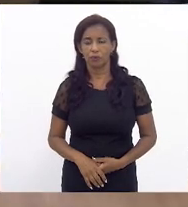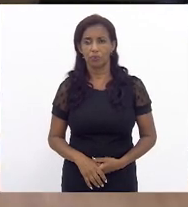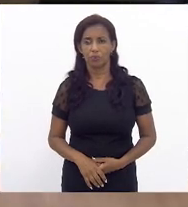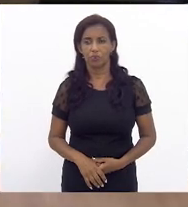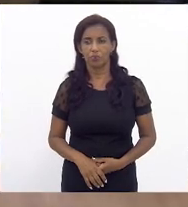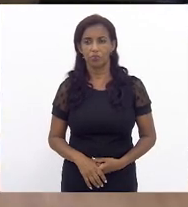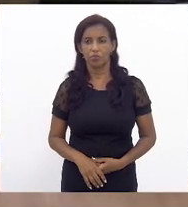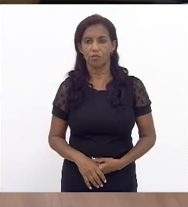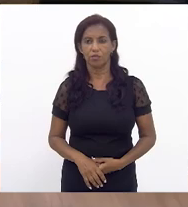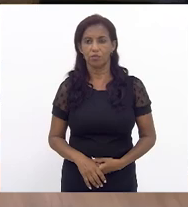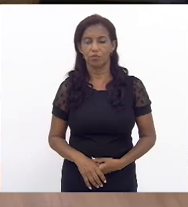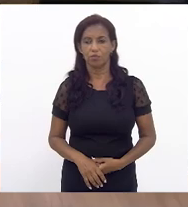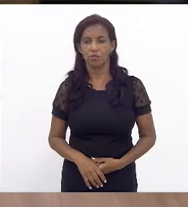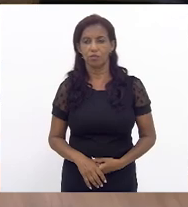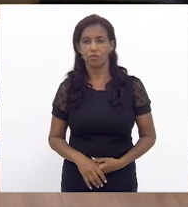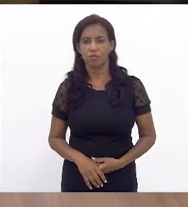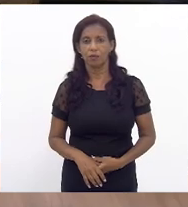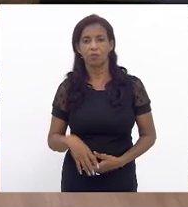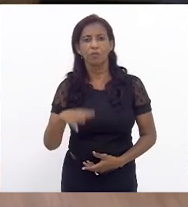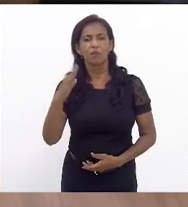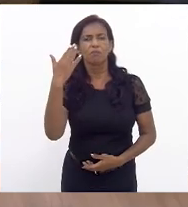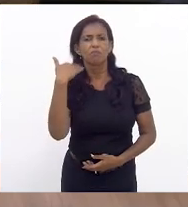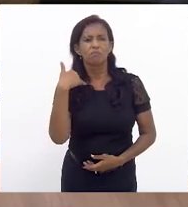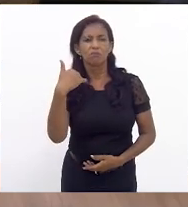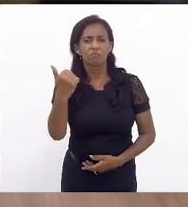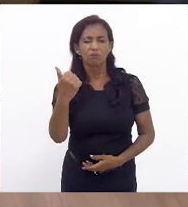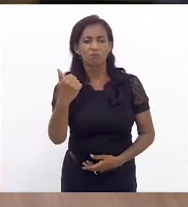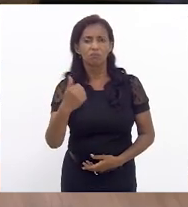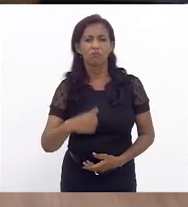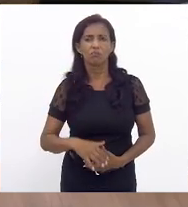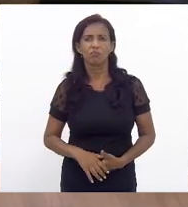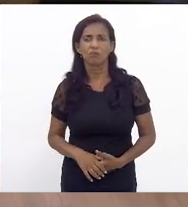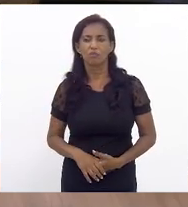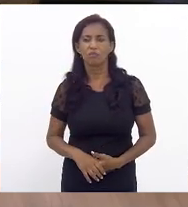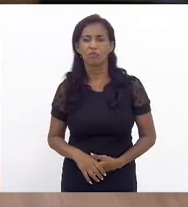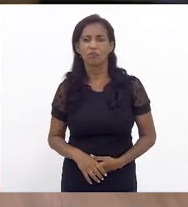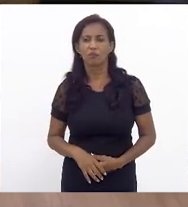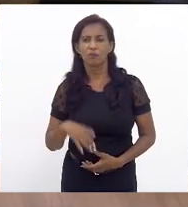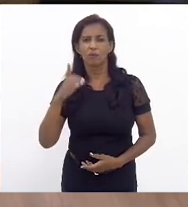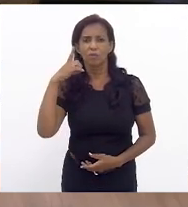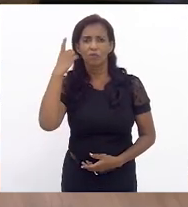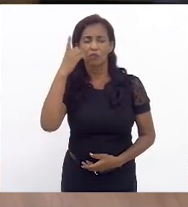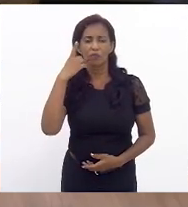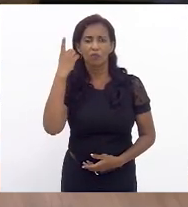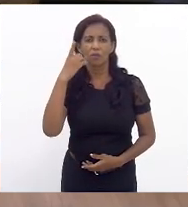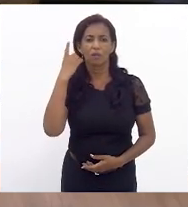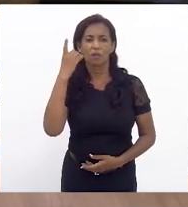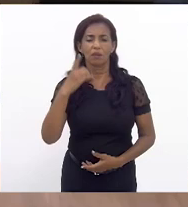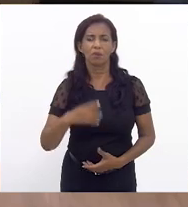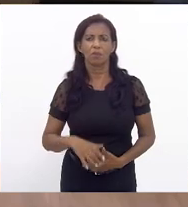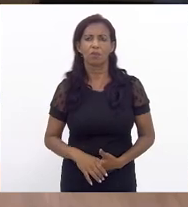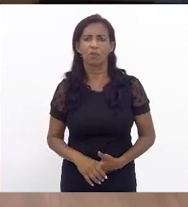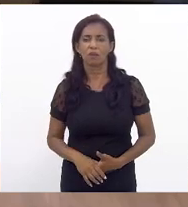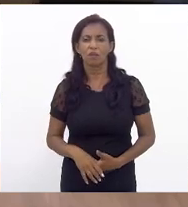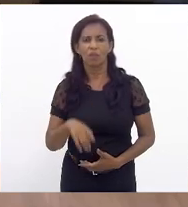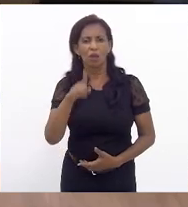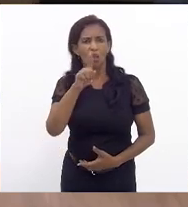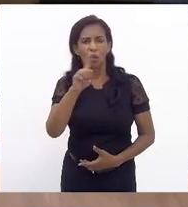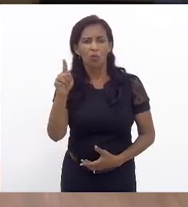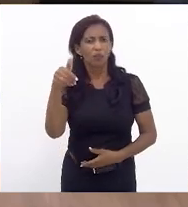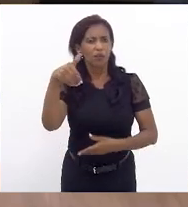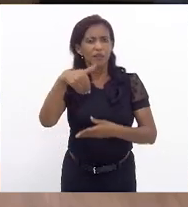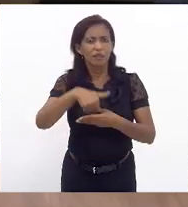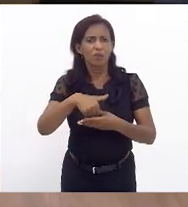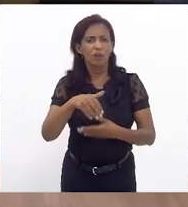Presidente, deputado Fábio Silva, Vossa Excelência me chamou? Deputado Fábio Silva. Você não votou, eu